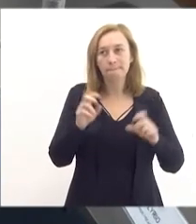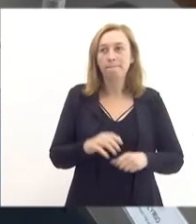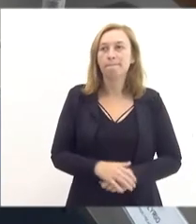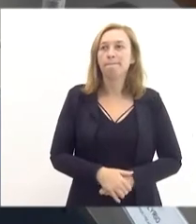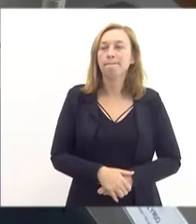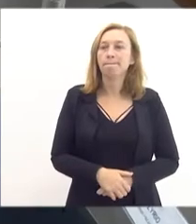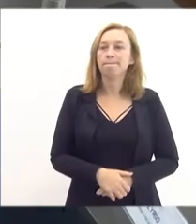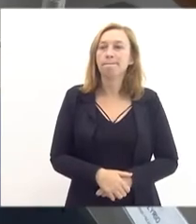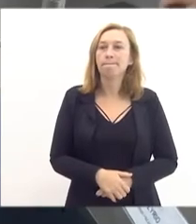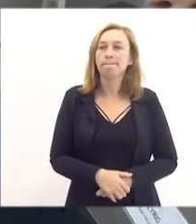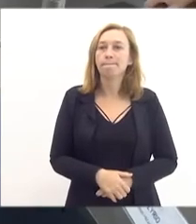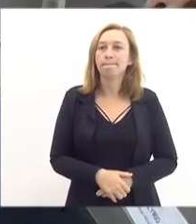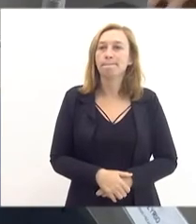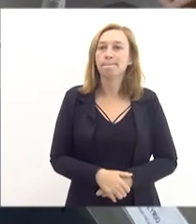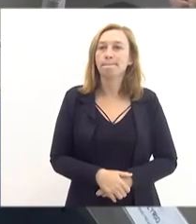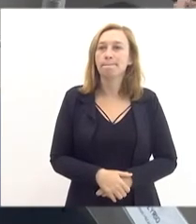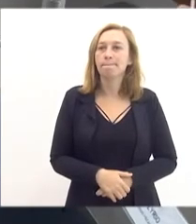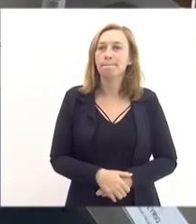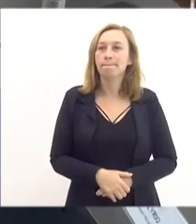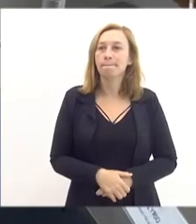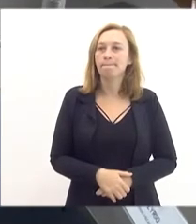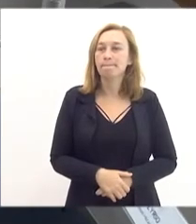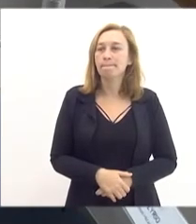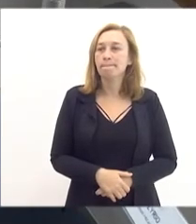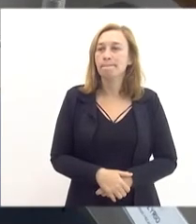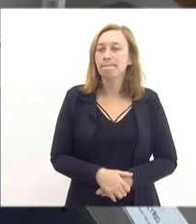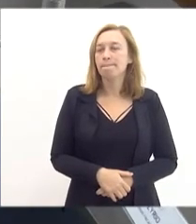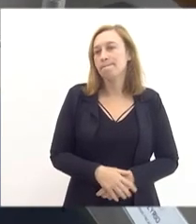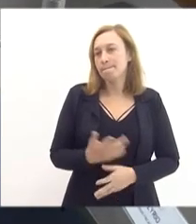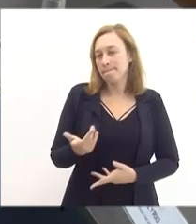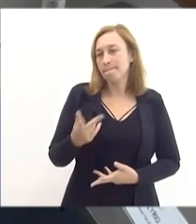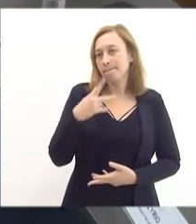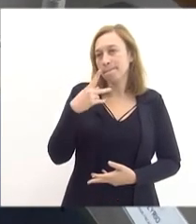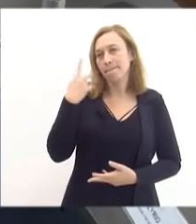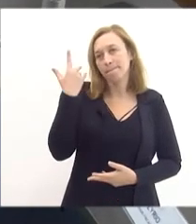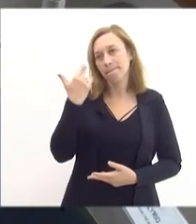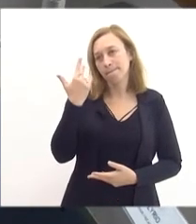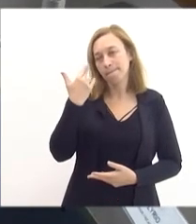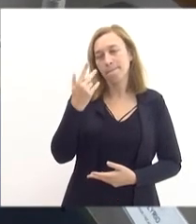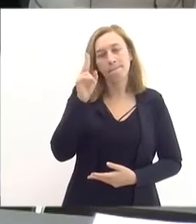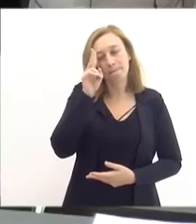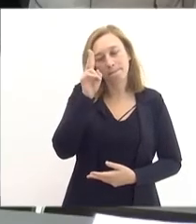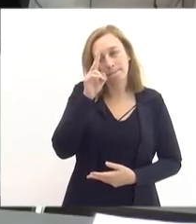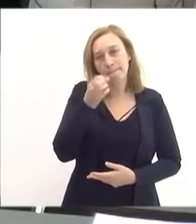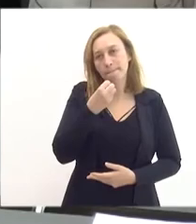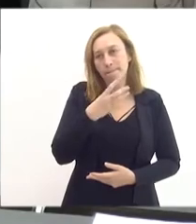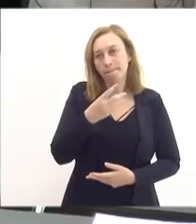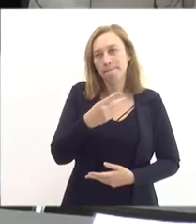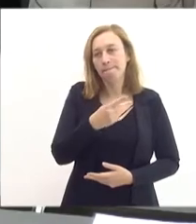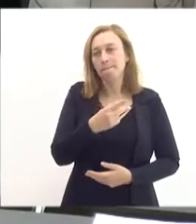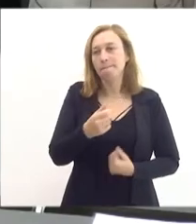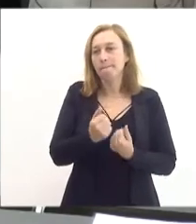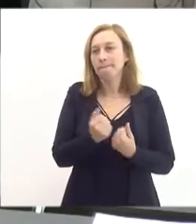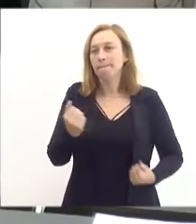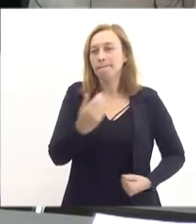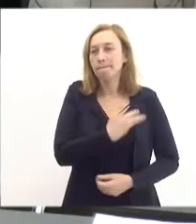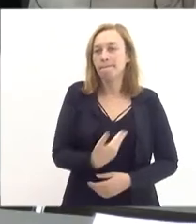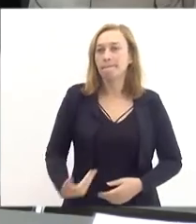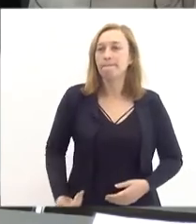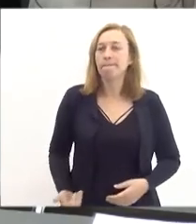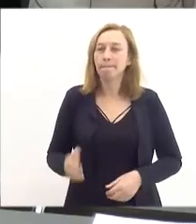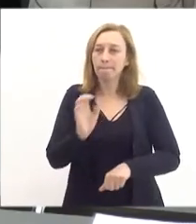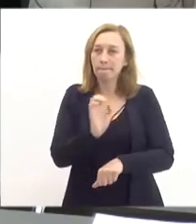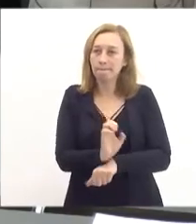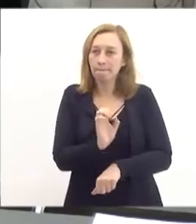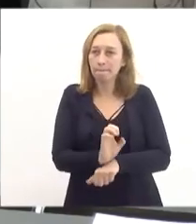parecer que se tornou um parecer normativo, e Vossa Excelência lembra bem, porque era vice-governador do Estado, nessa altura,